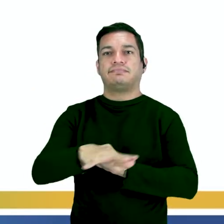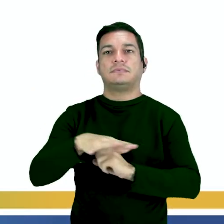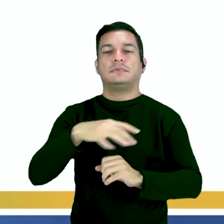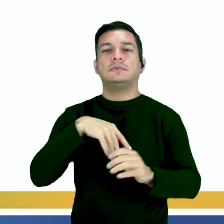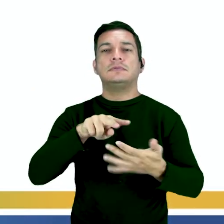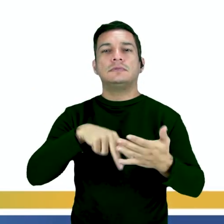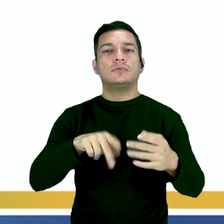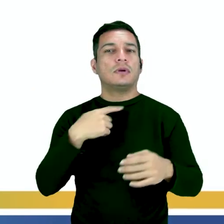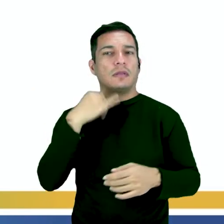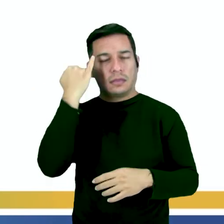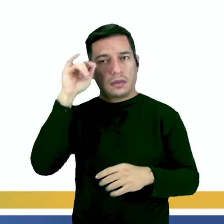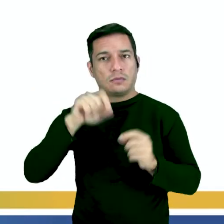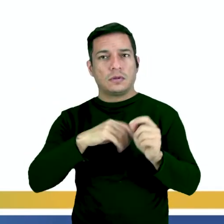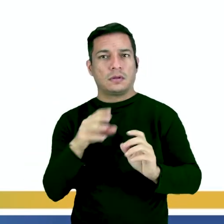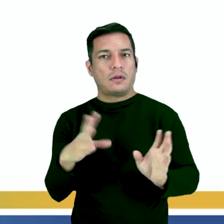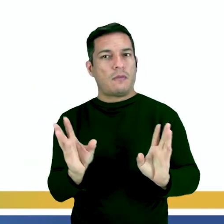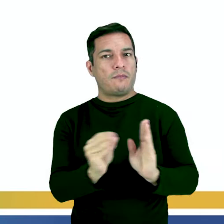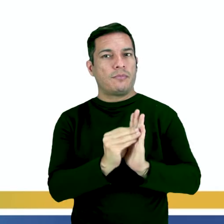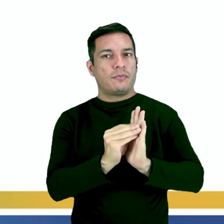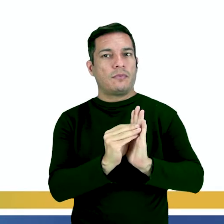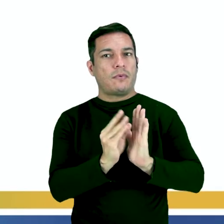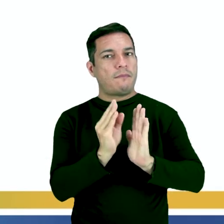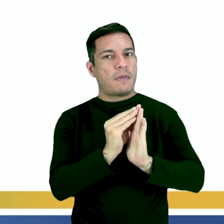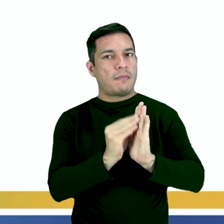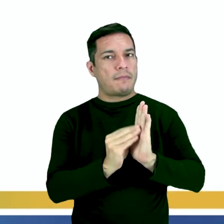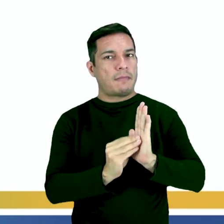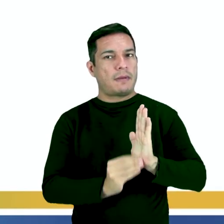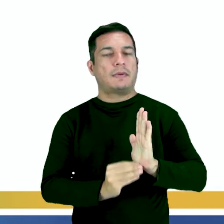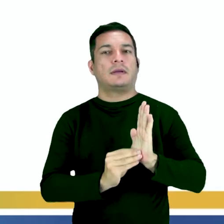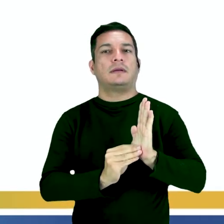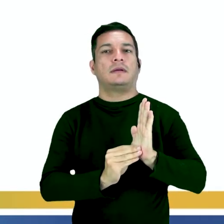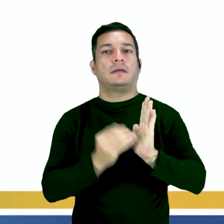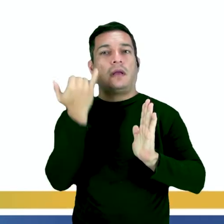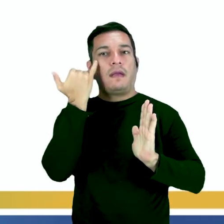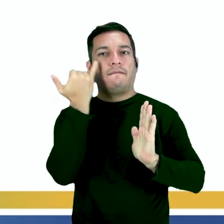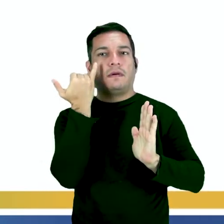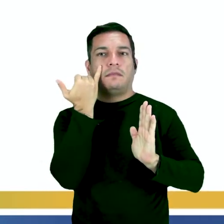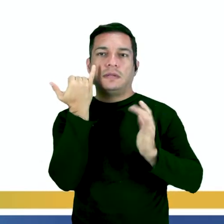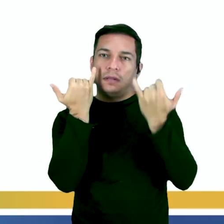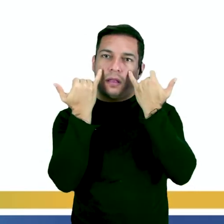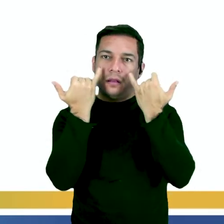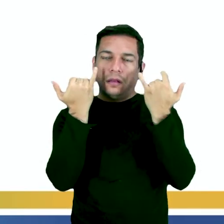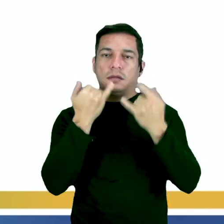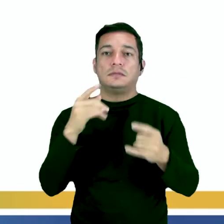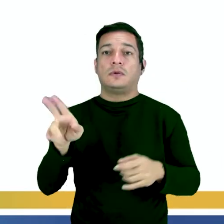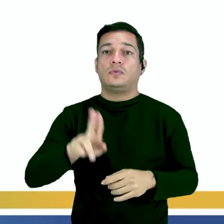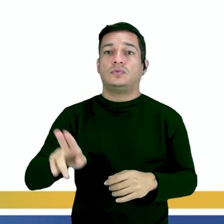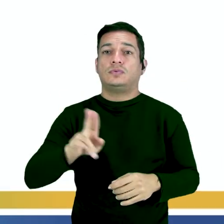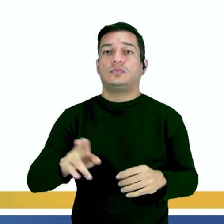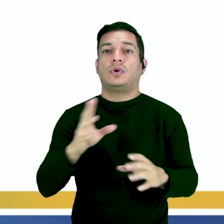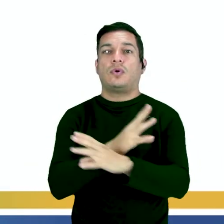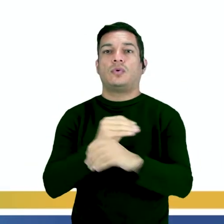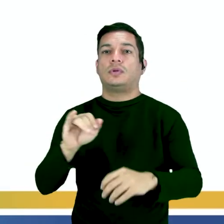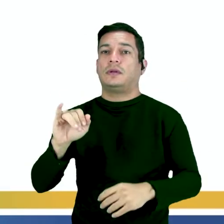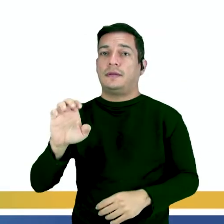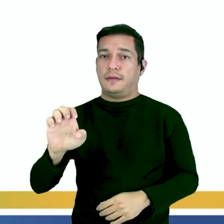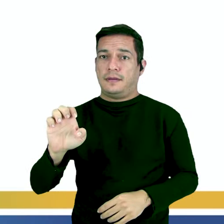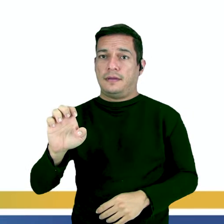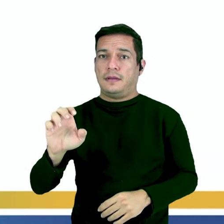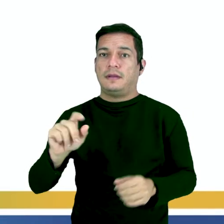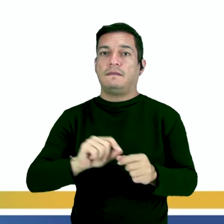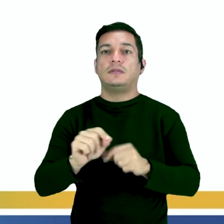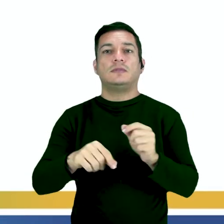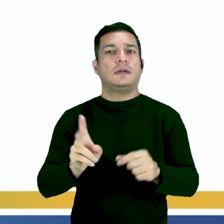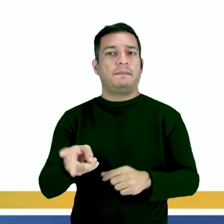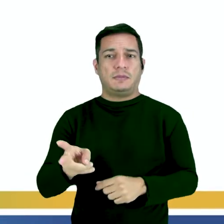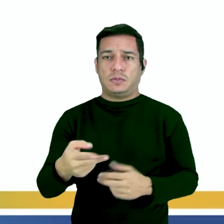ideia de que ele está adicionando, ele vai acrescentar uma outra informação. Ao usar a conjunção e, ele faz o